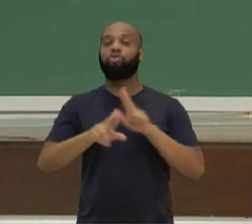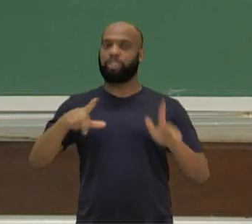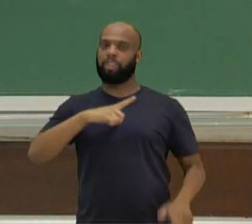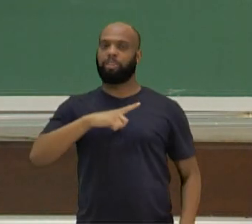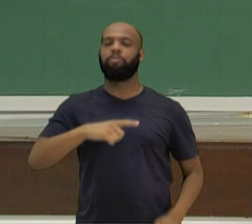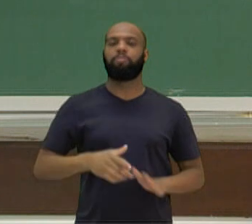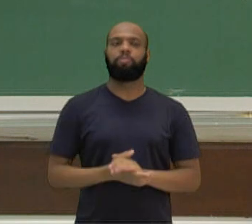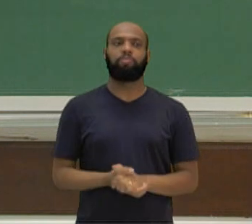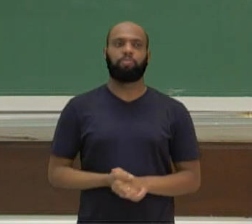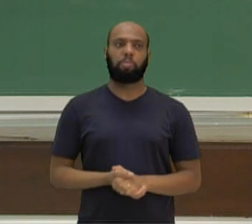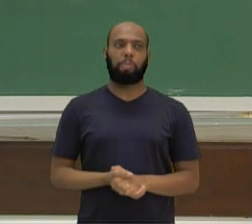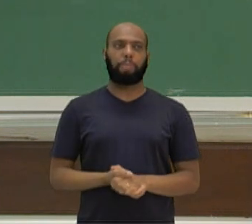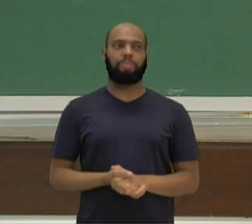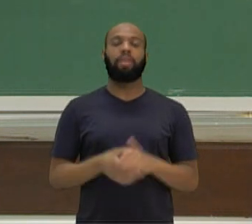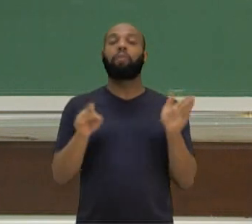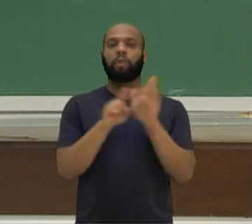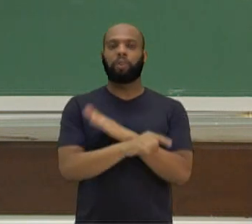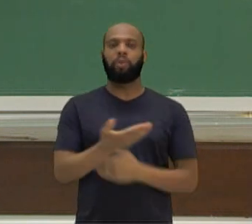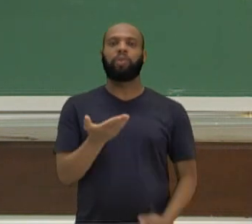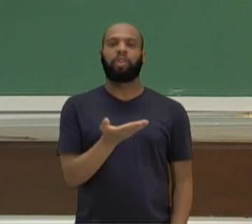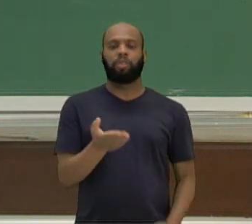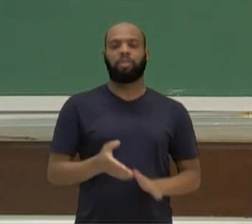Vamos lá?